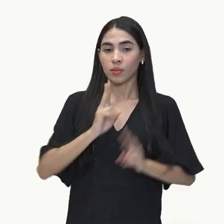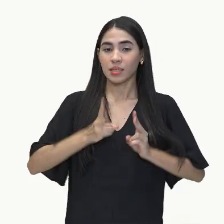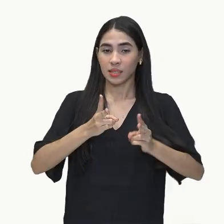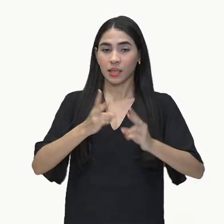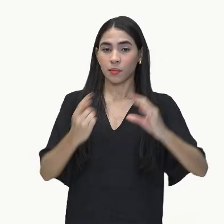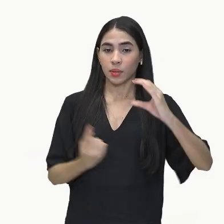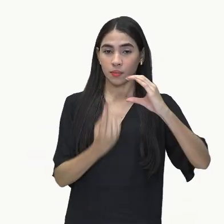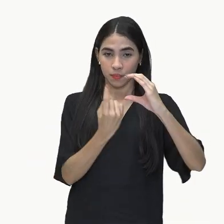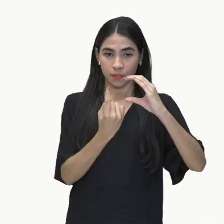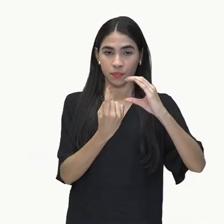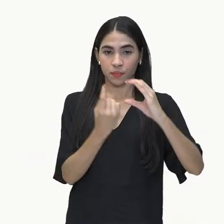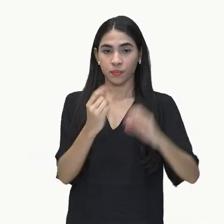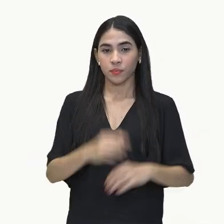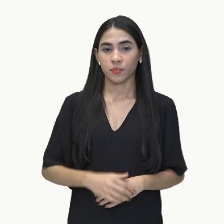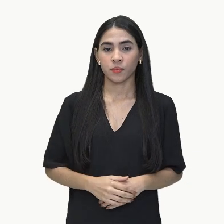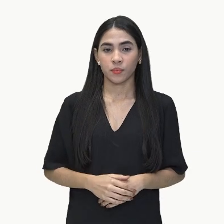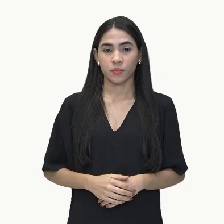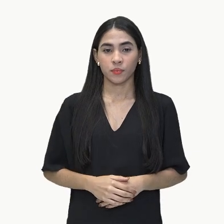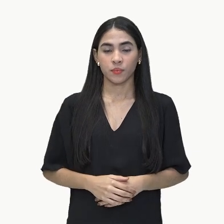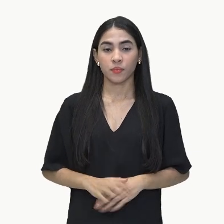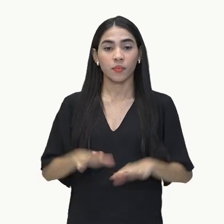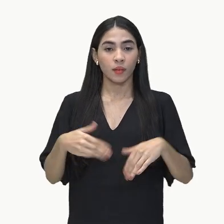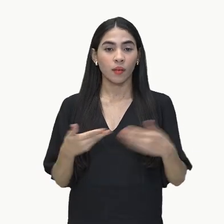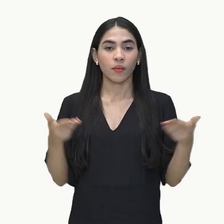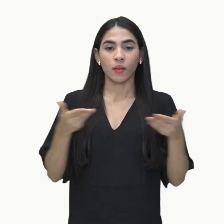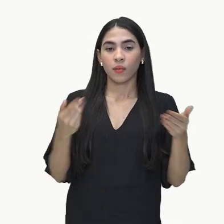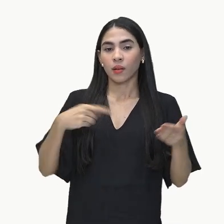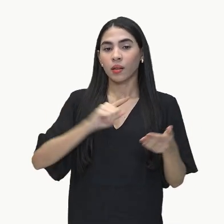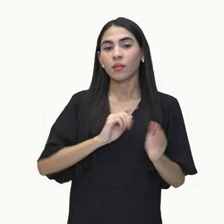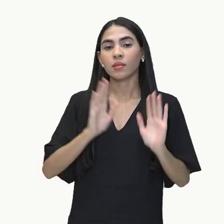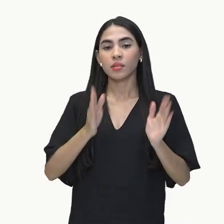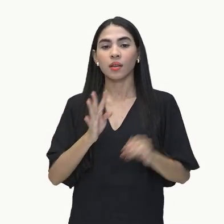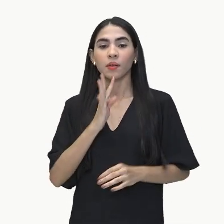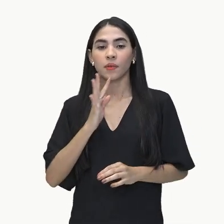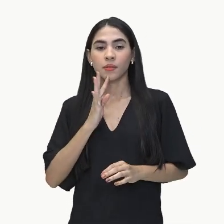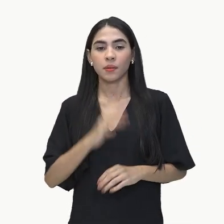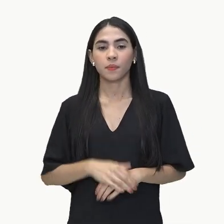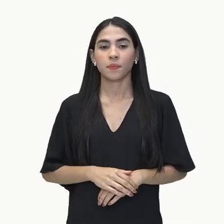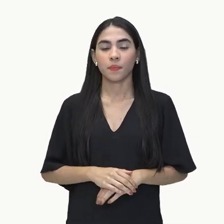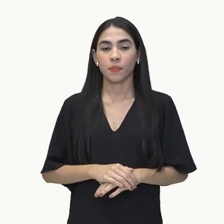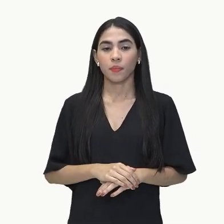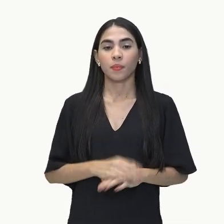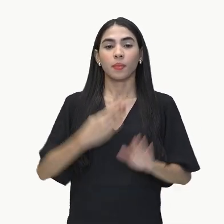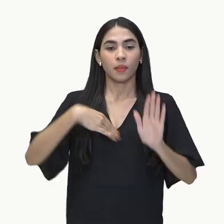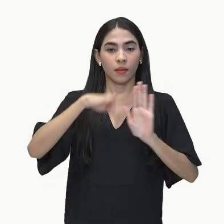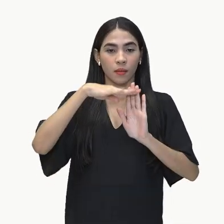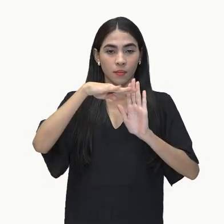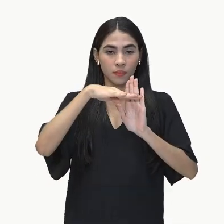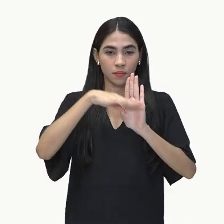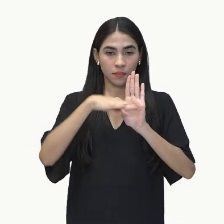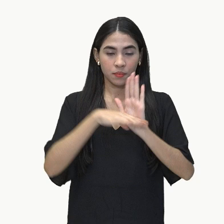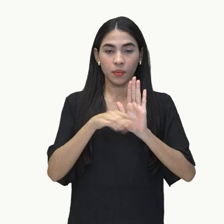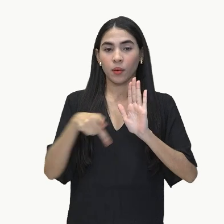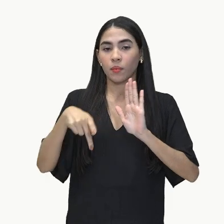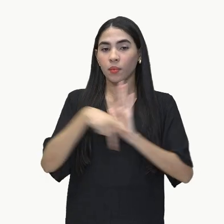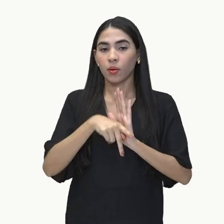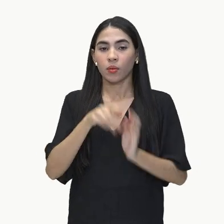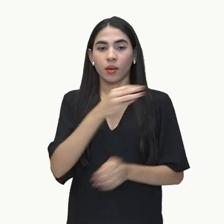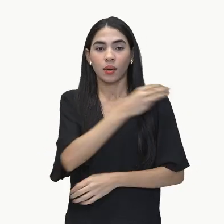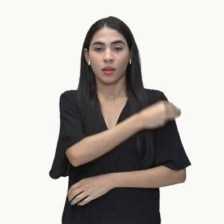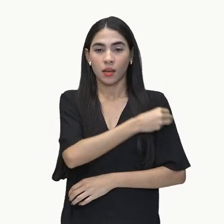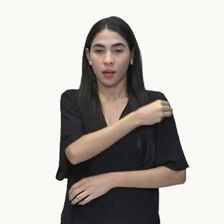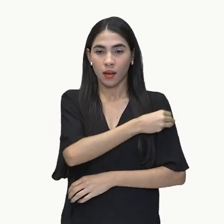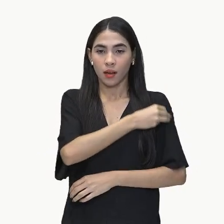carbono 1. Então, agora que a gente já conheceu a classificação dos álcoois,